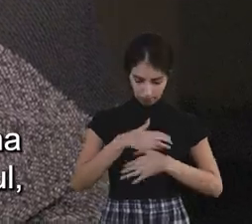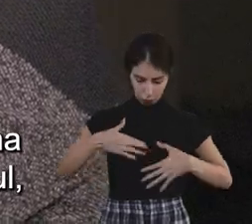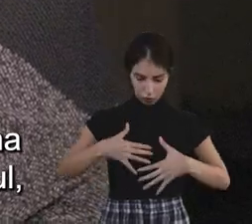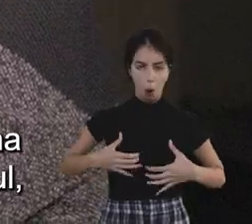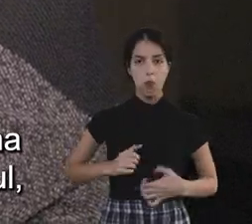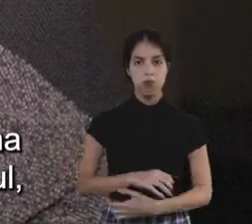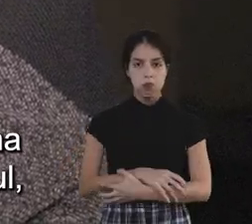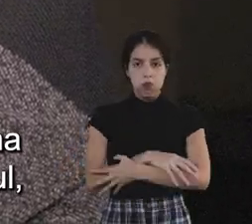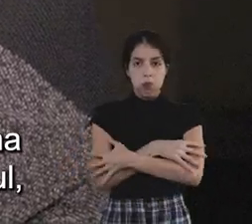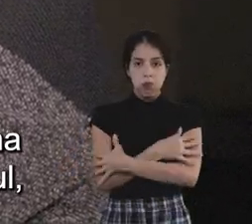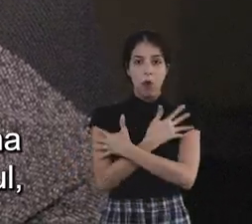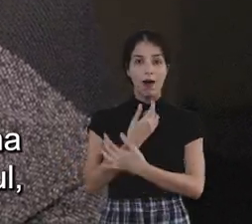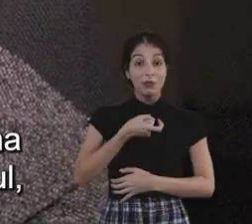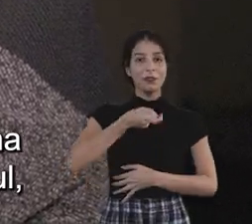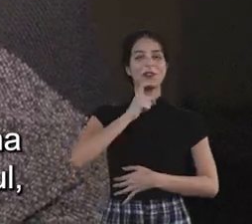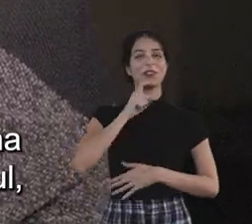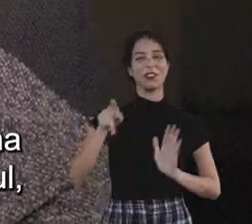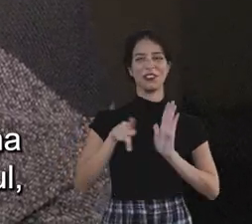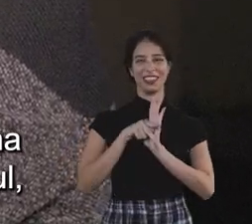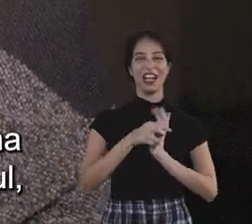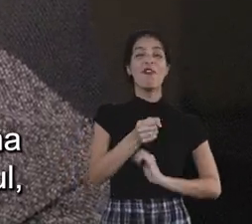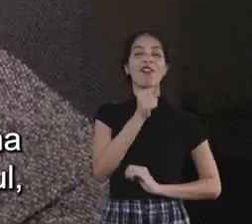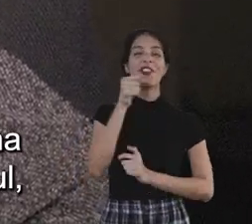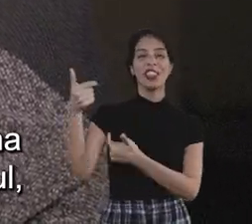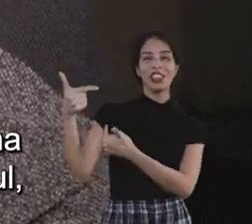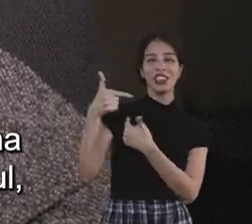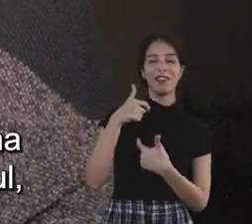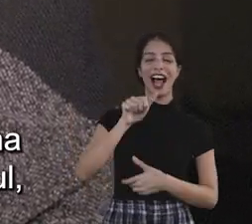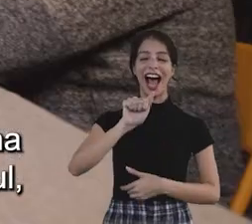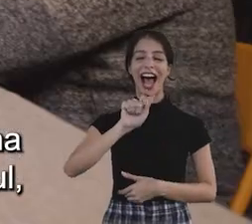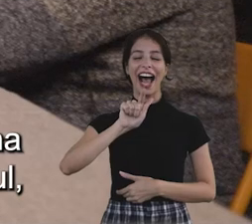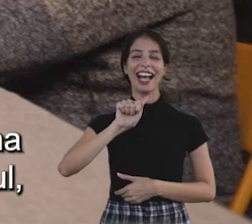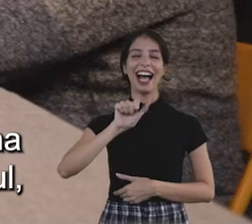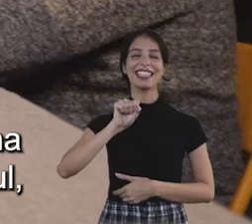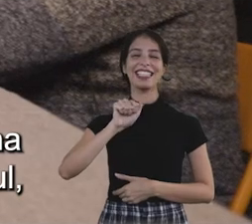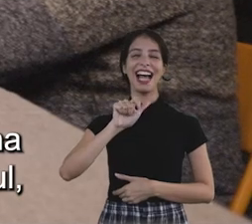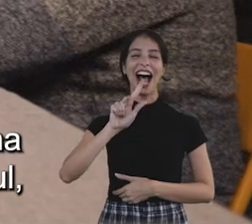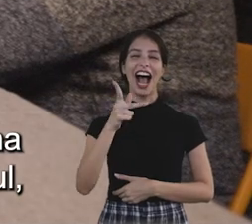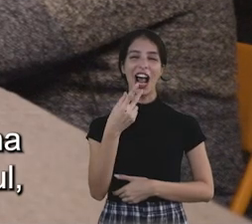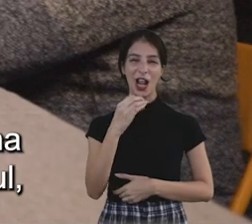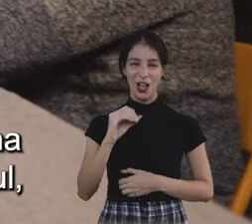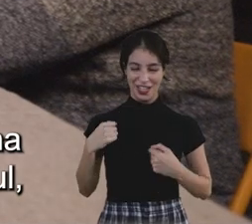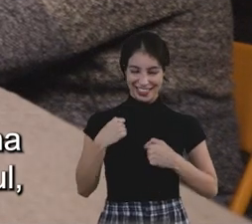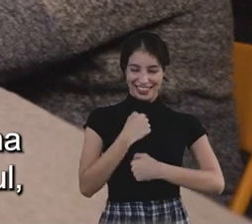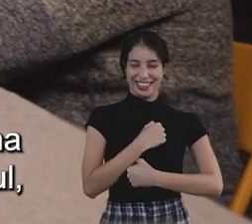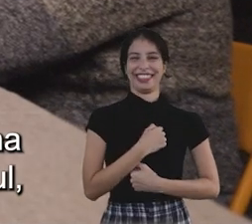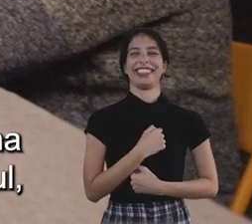tô com uma blusa de frio que a minha avó chama de